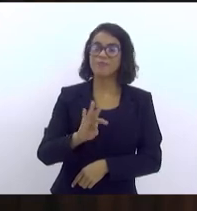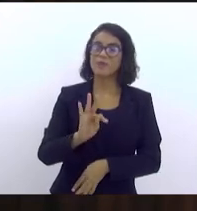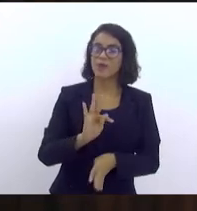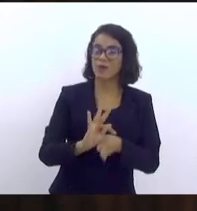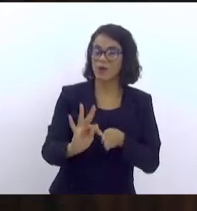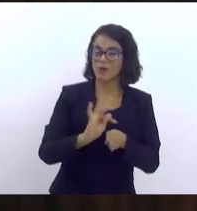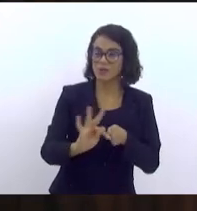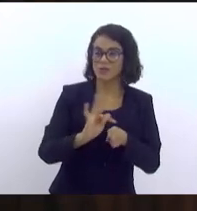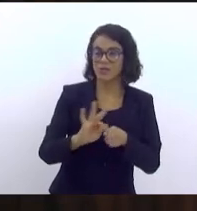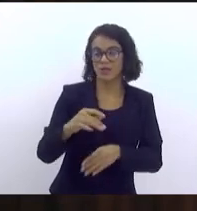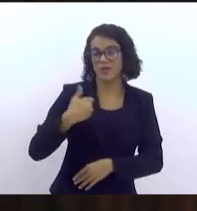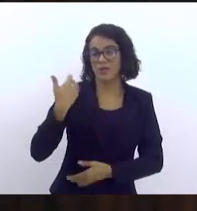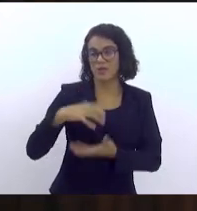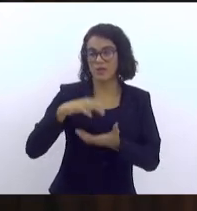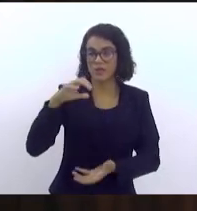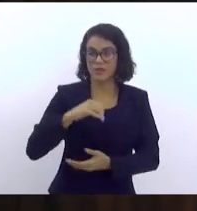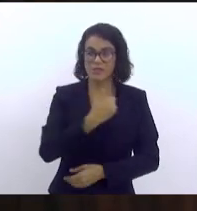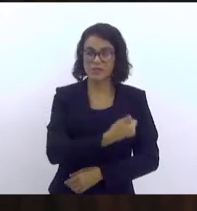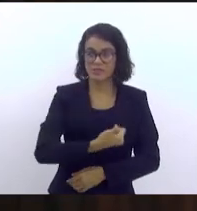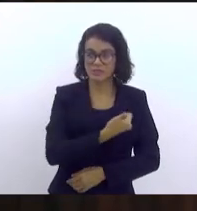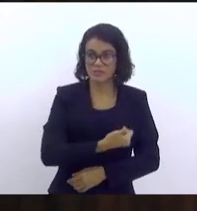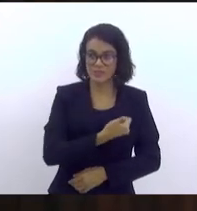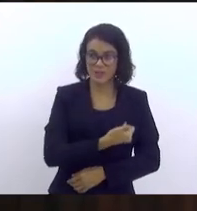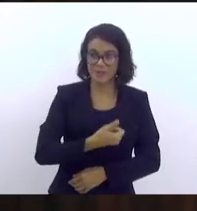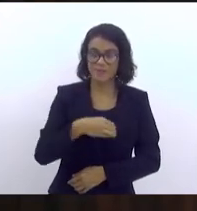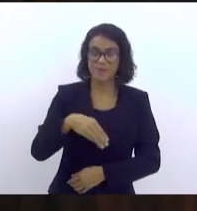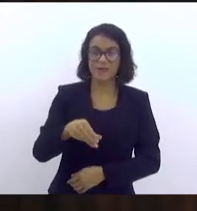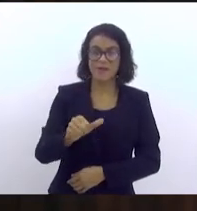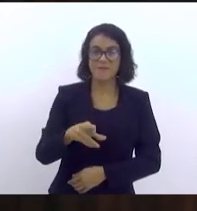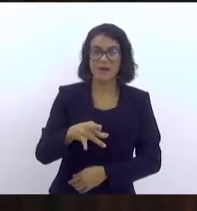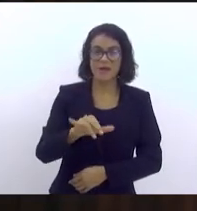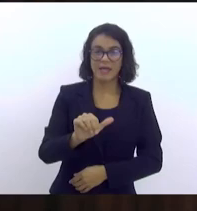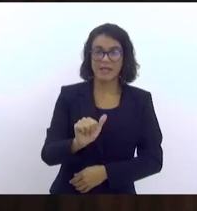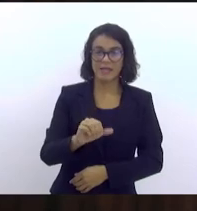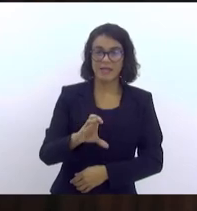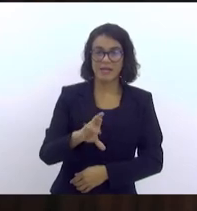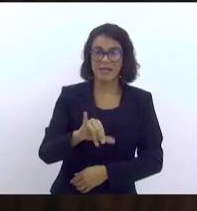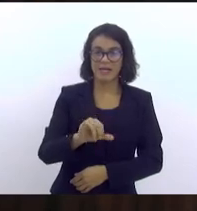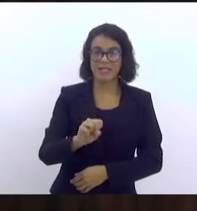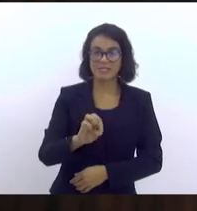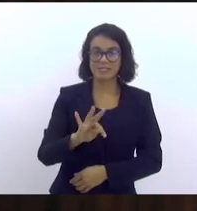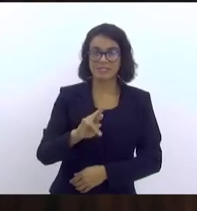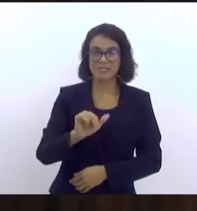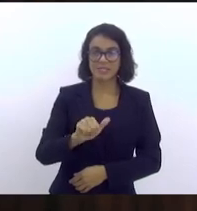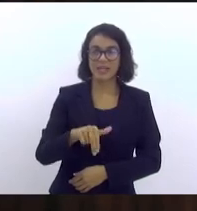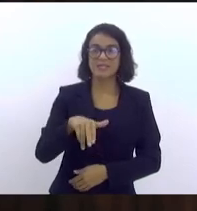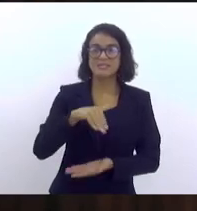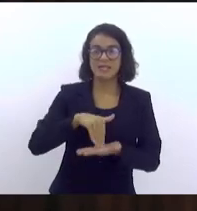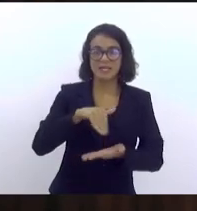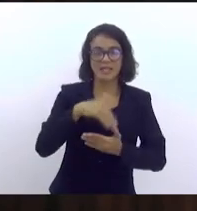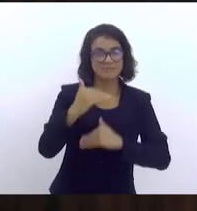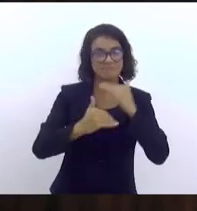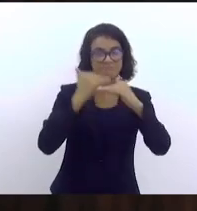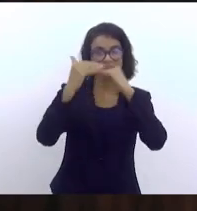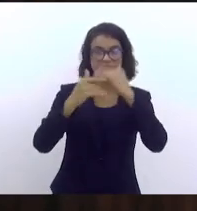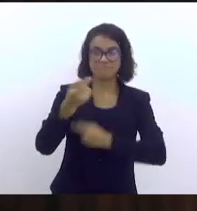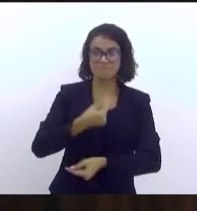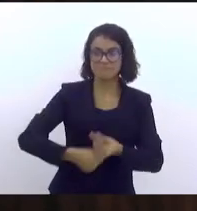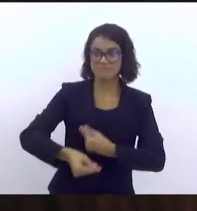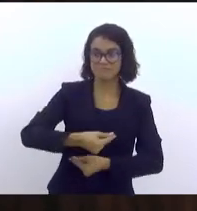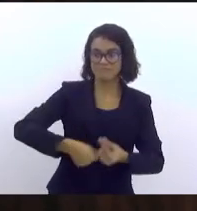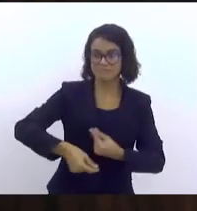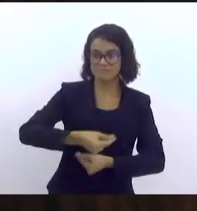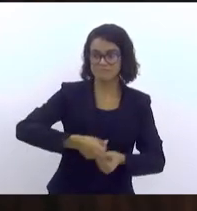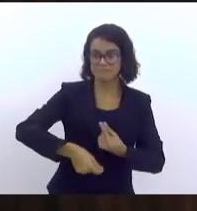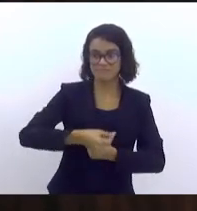Idoso Japeri Maria Cristina Leite secretário de desenvolvimento de economia de